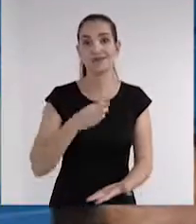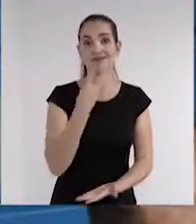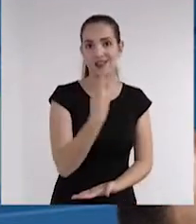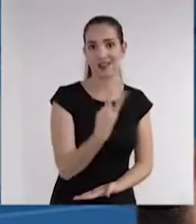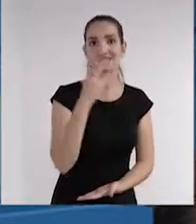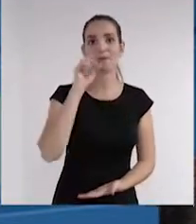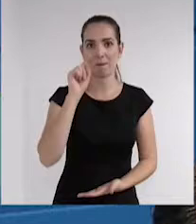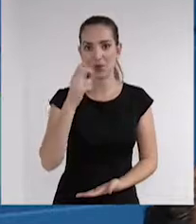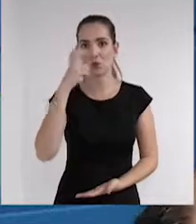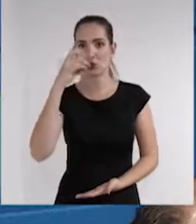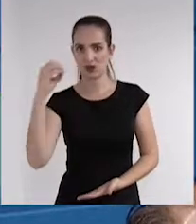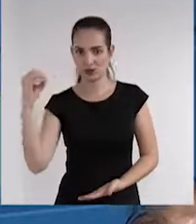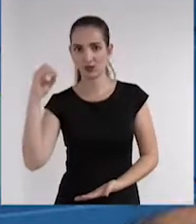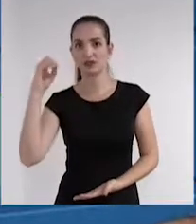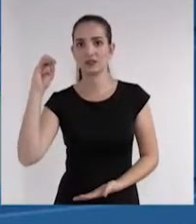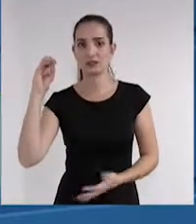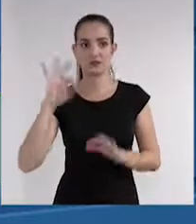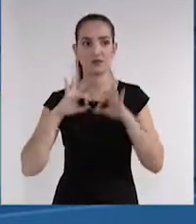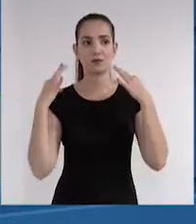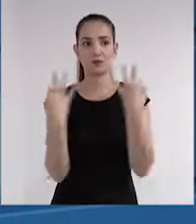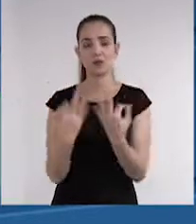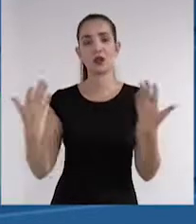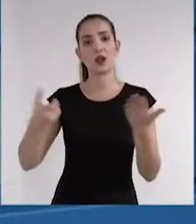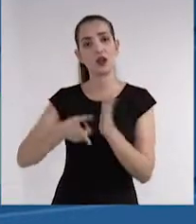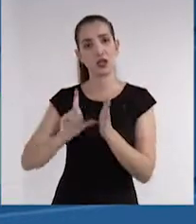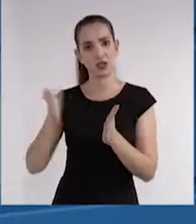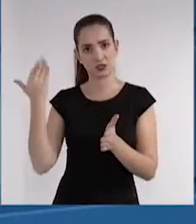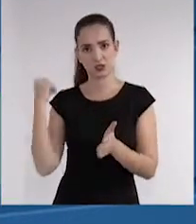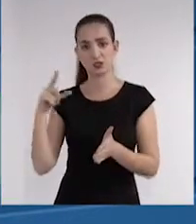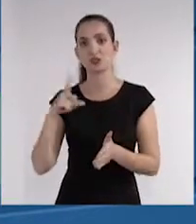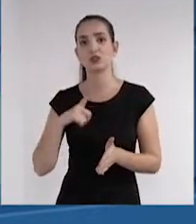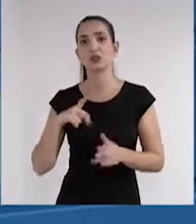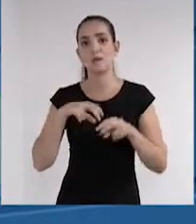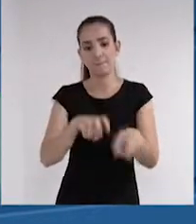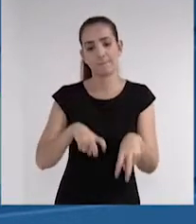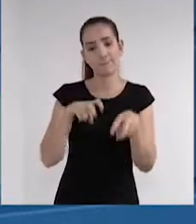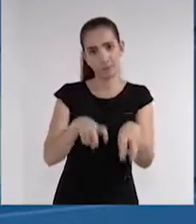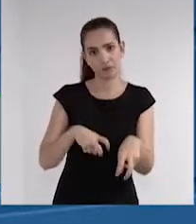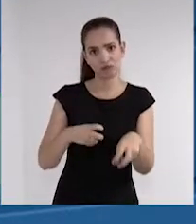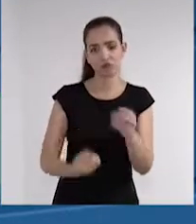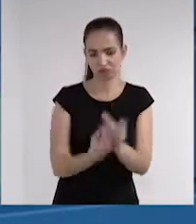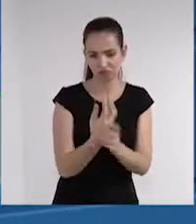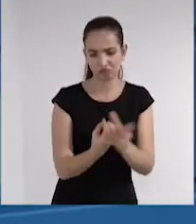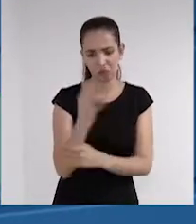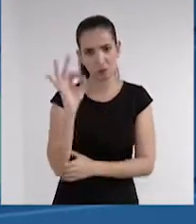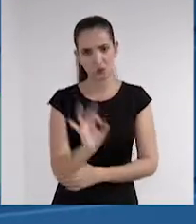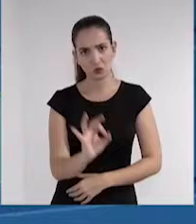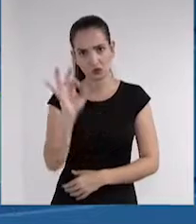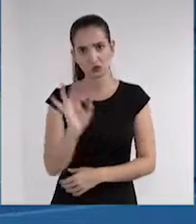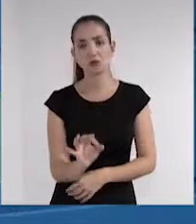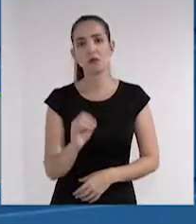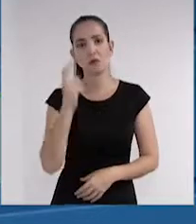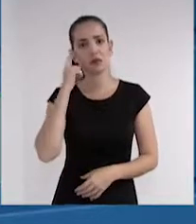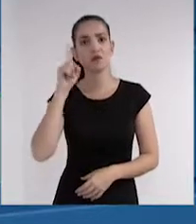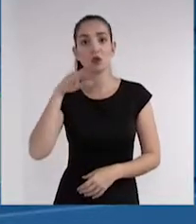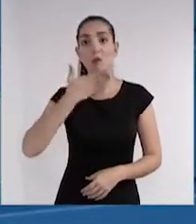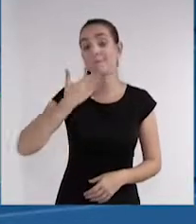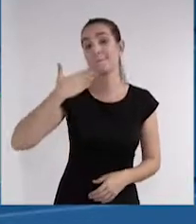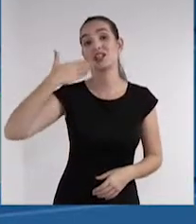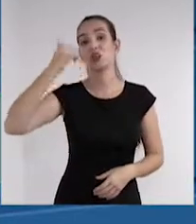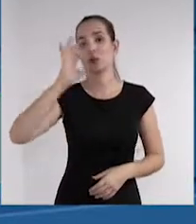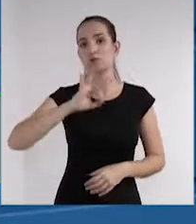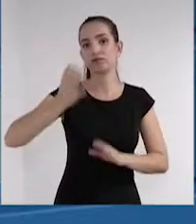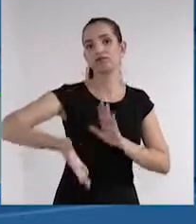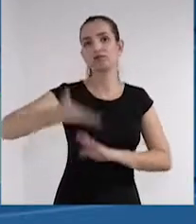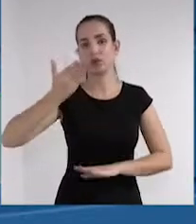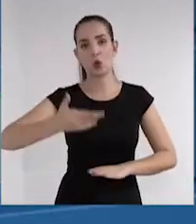Que antes tinha lá um percentual de produção que todo mundo achava que era o melhor índice, era o